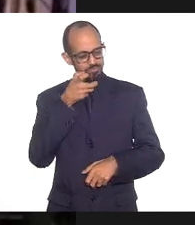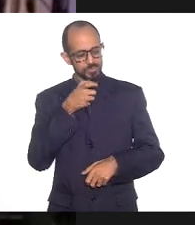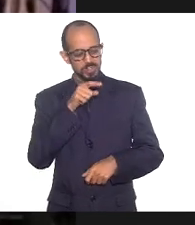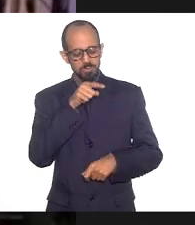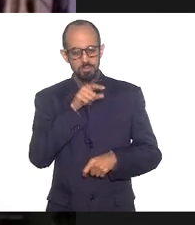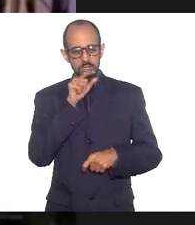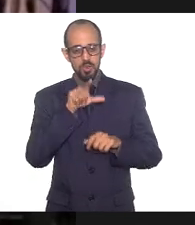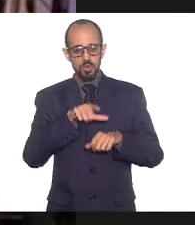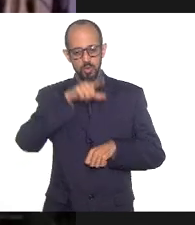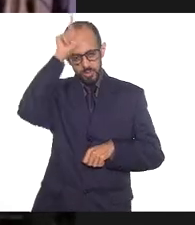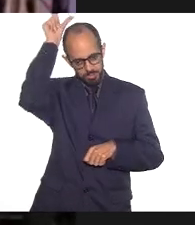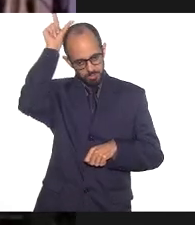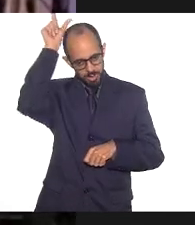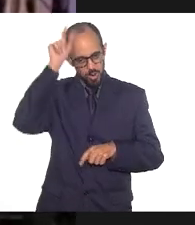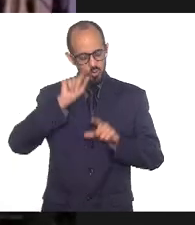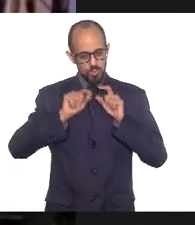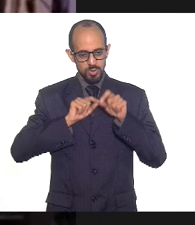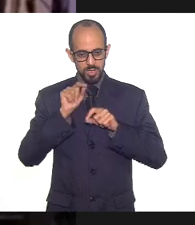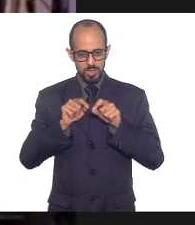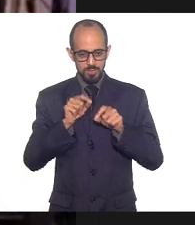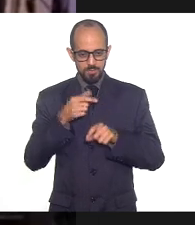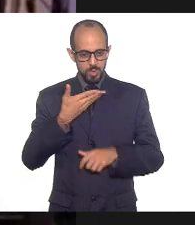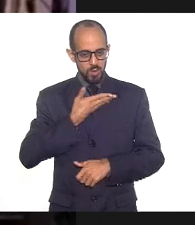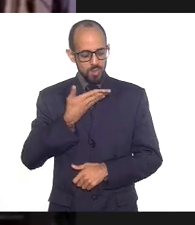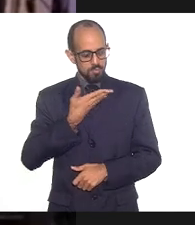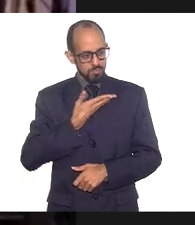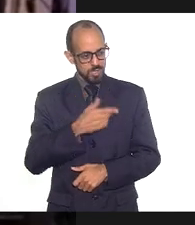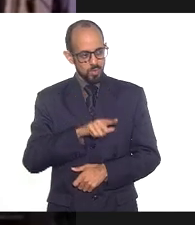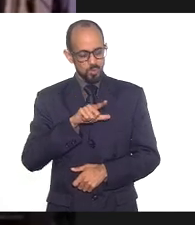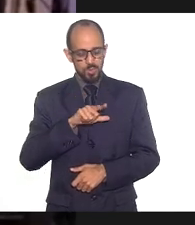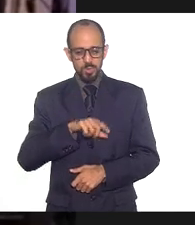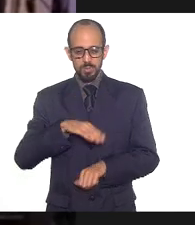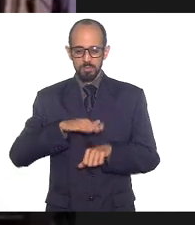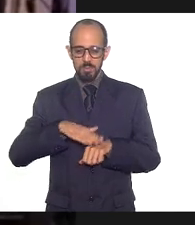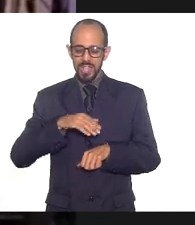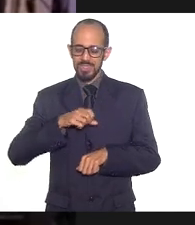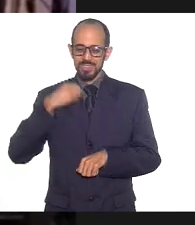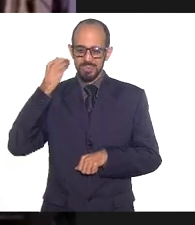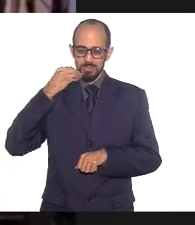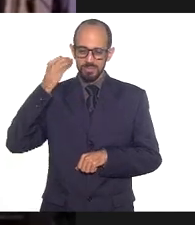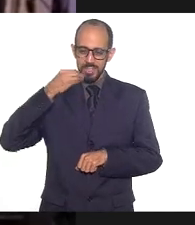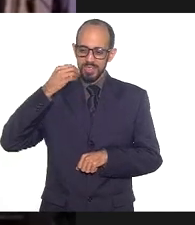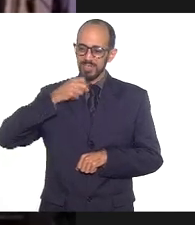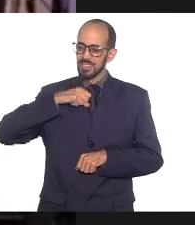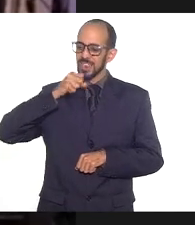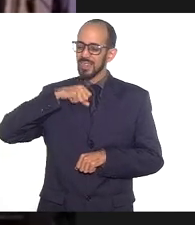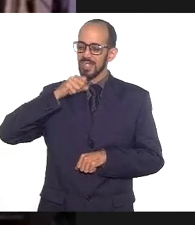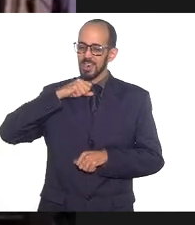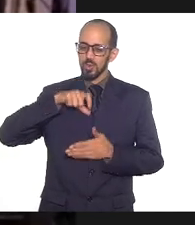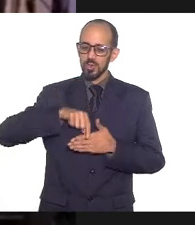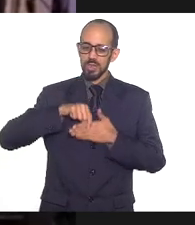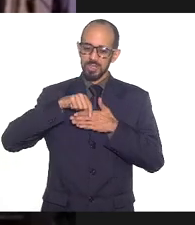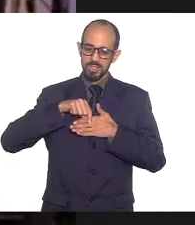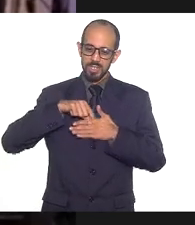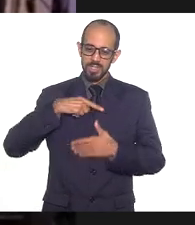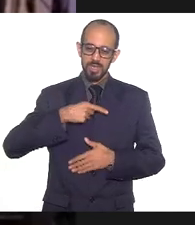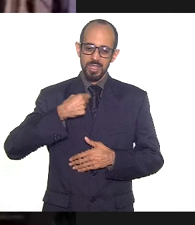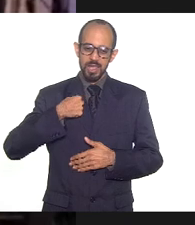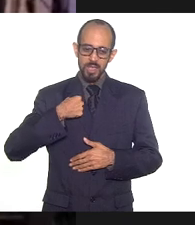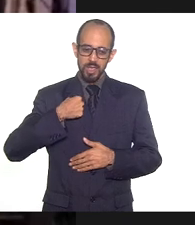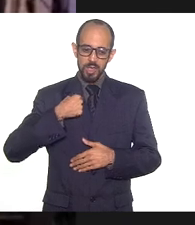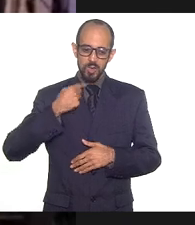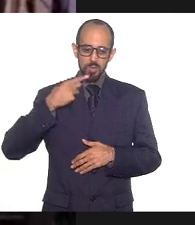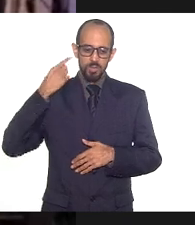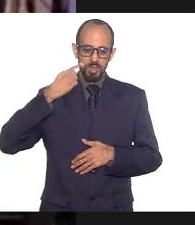Deputado nos pau meu querido amigo meu de cano eu posso dizer assim que eu como